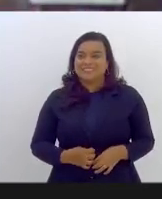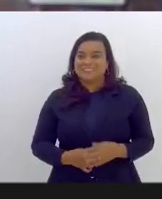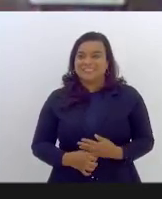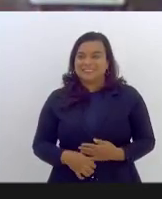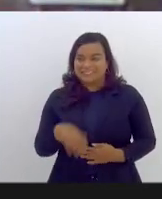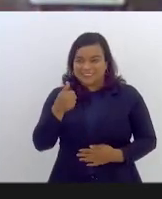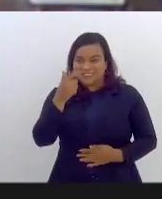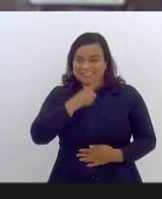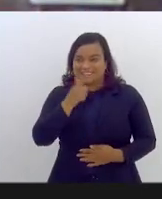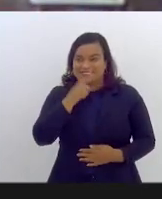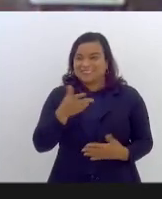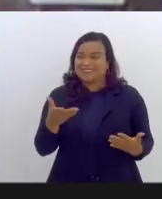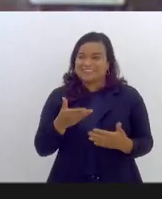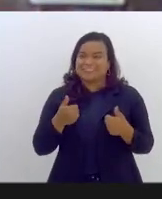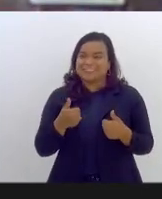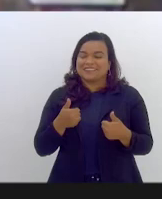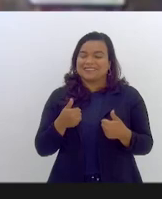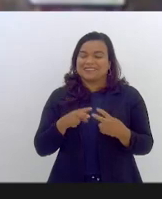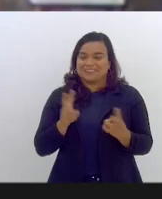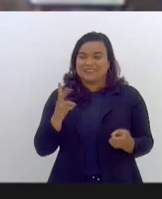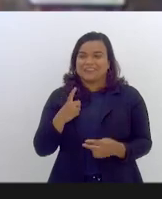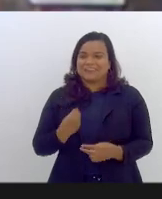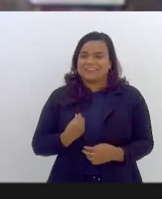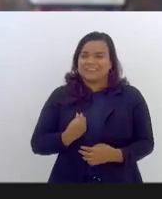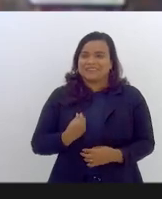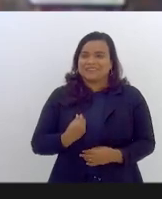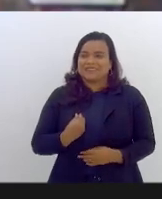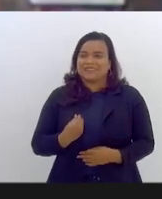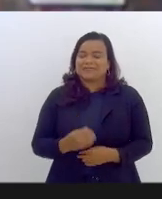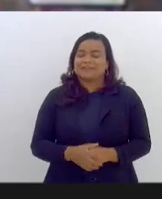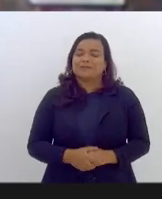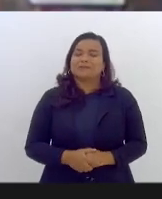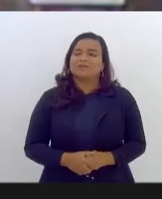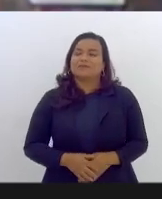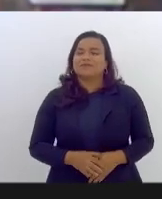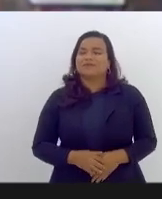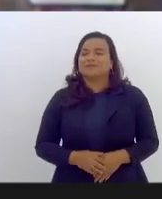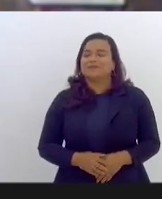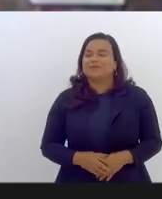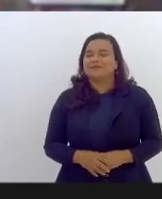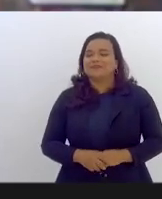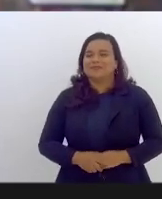está online e virtualmente presente.